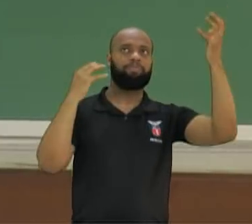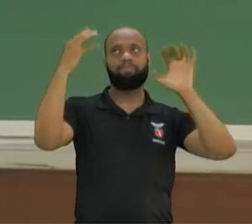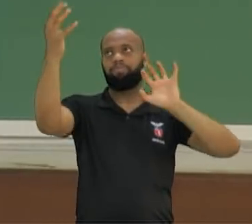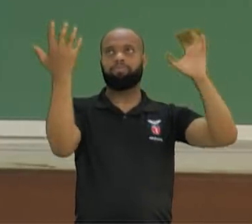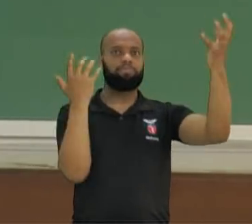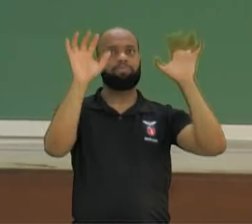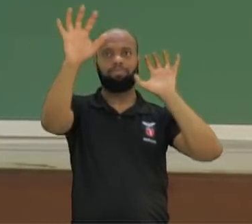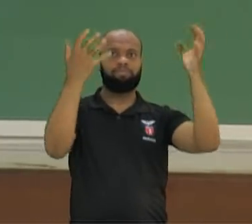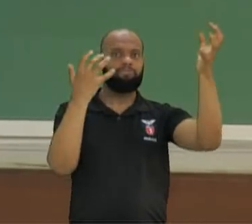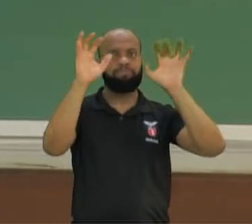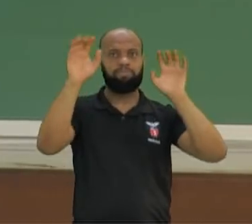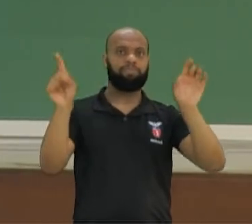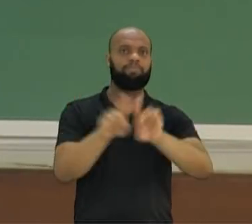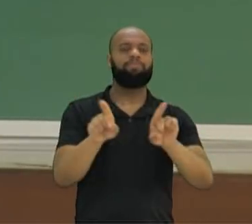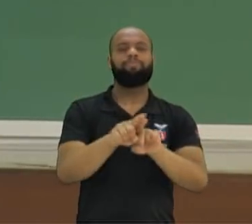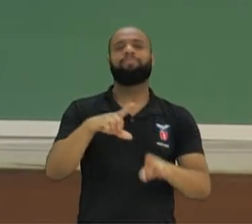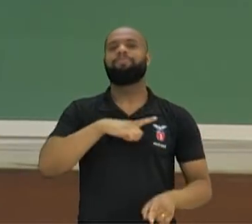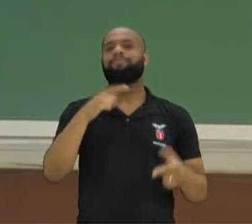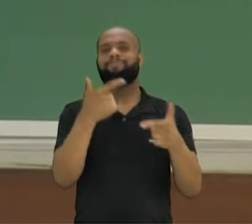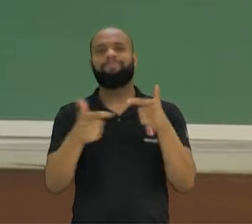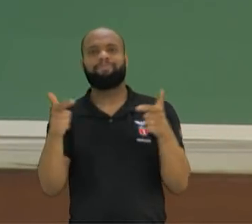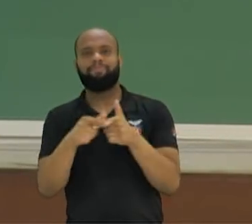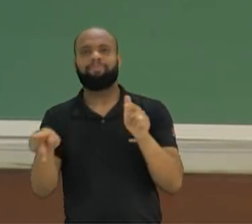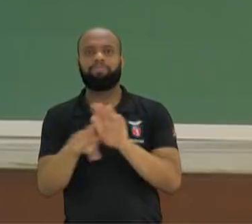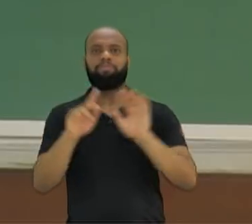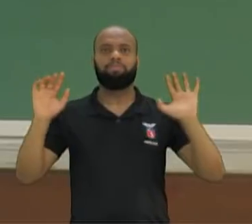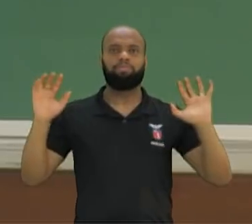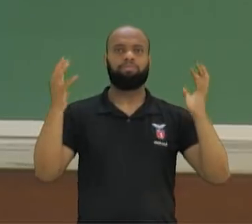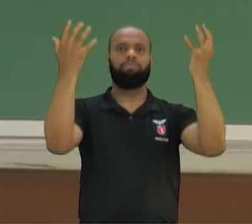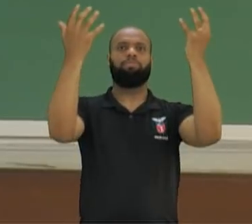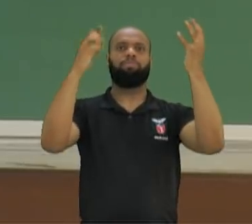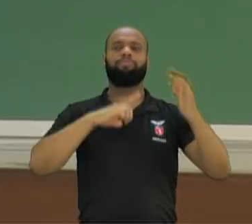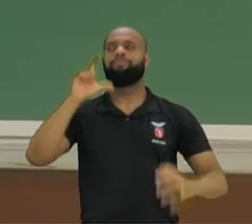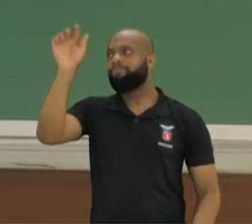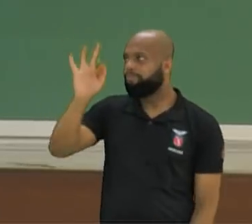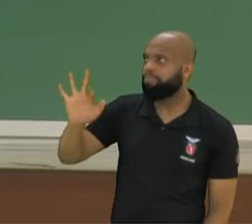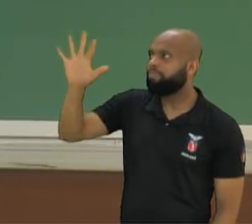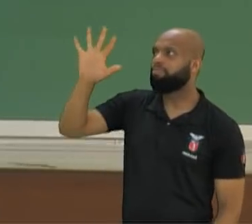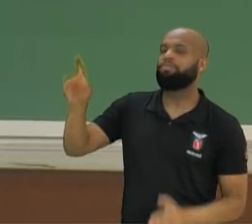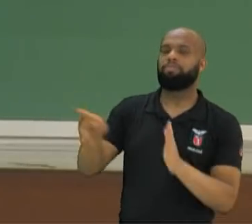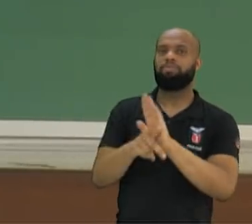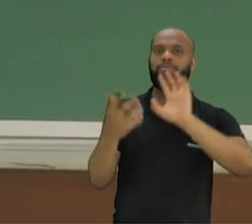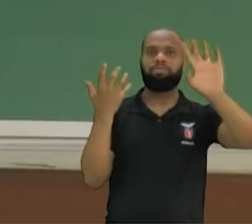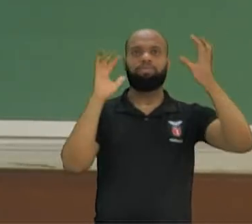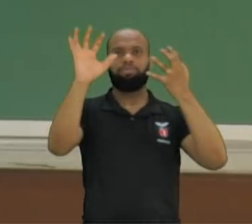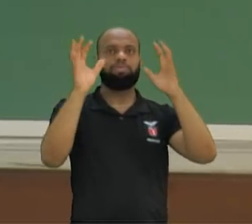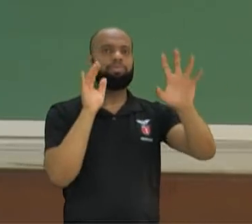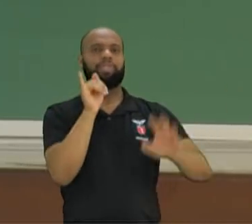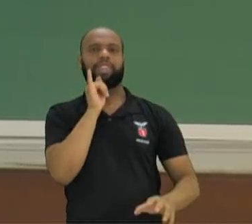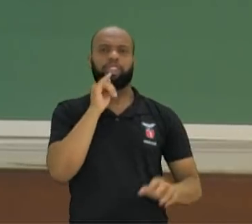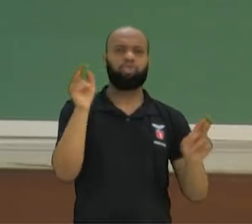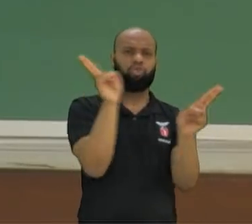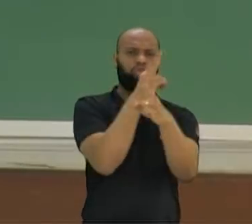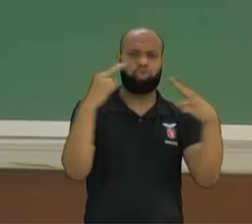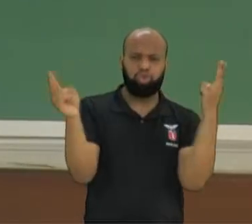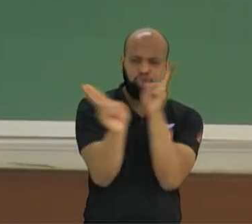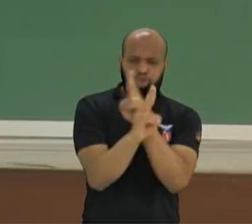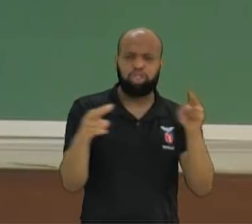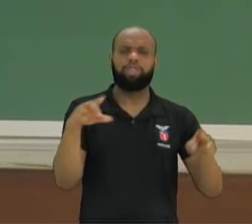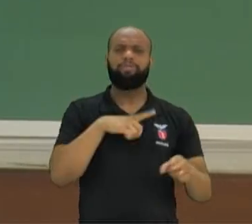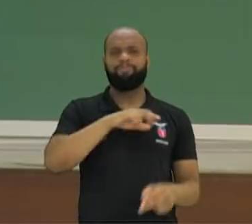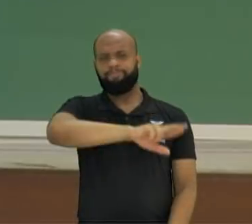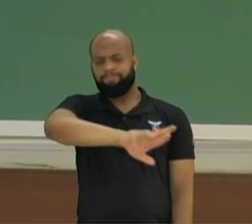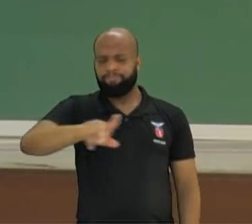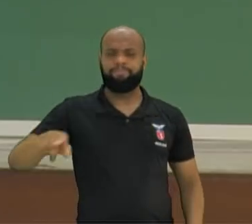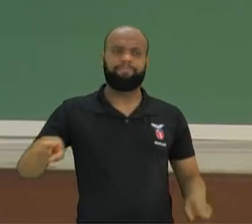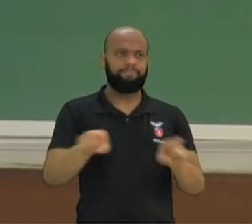Aquela região é atingida, né, por fenômenos climáticos, furacões. Ali a